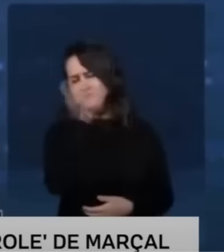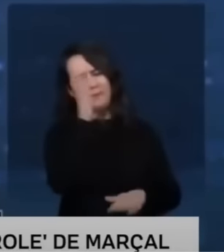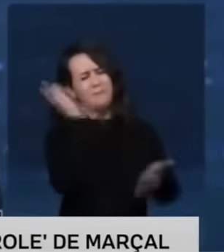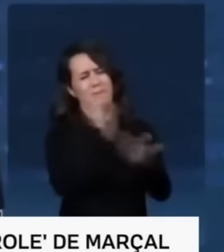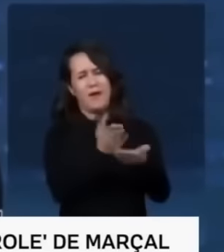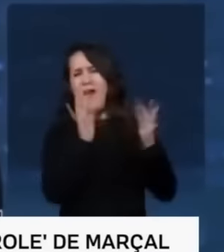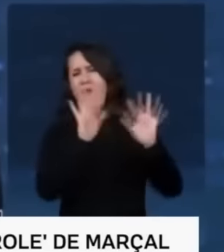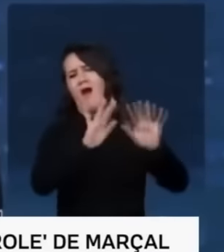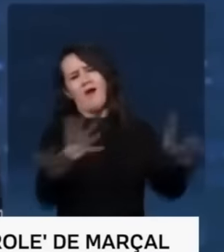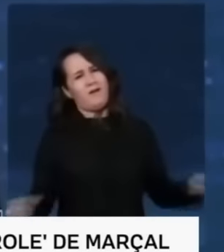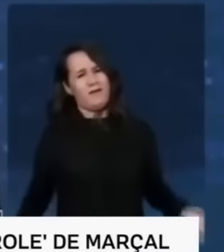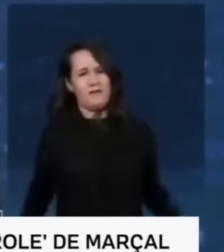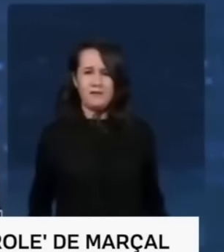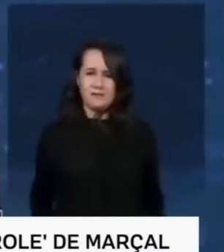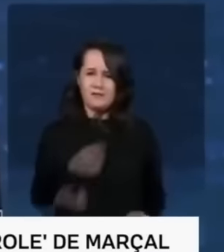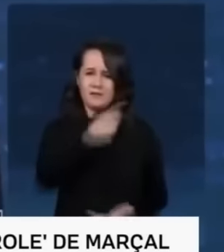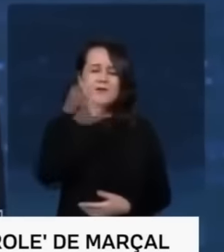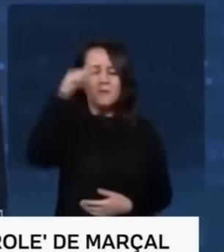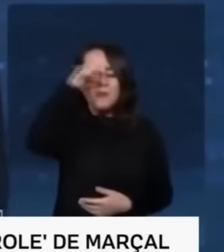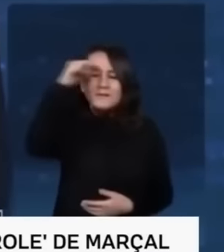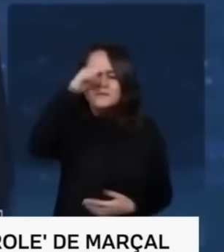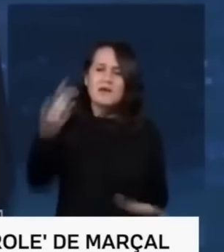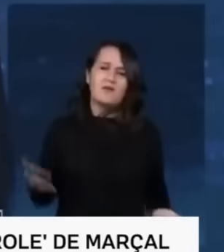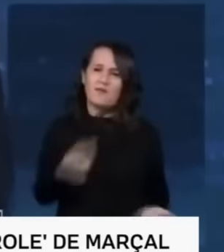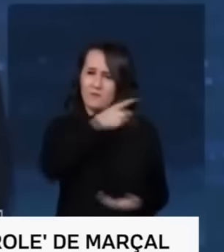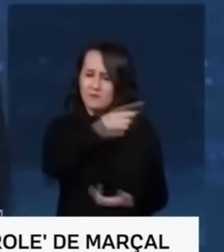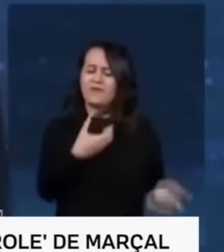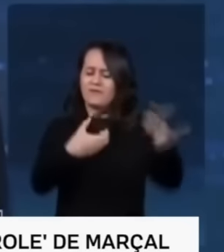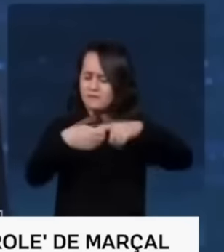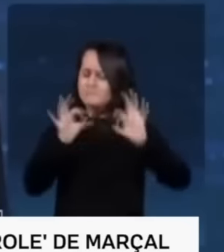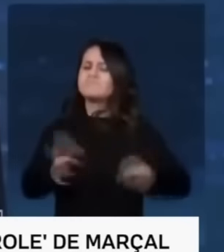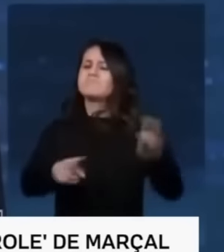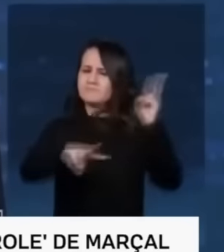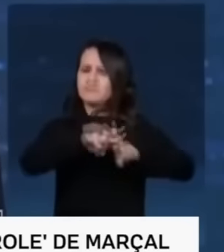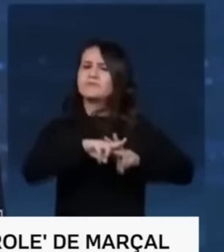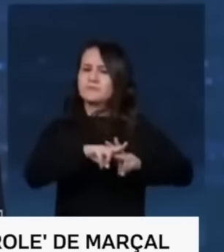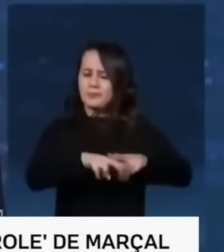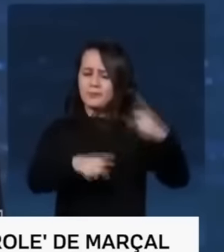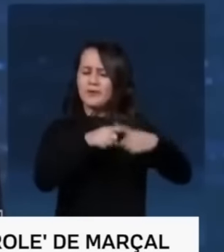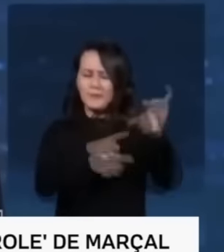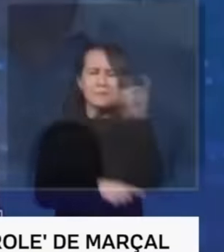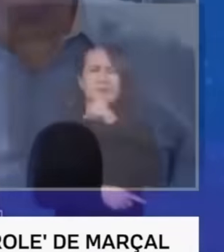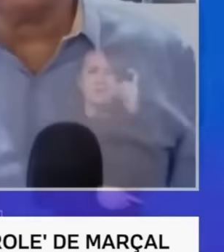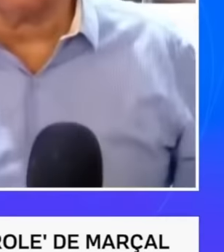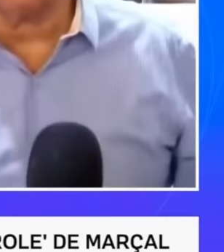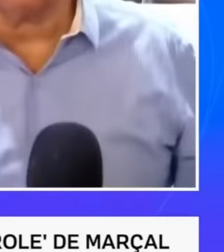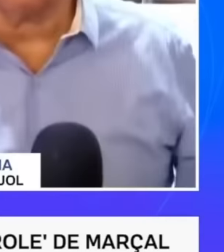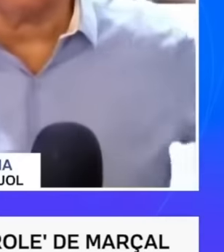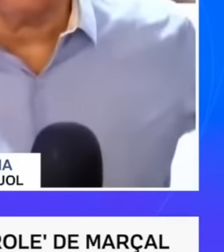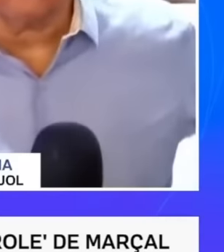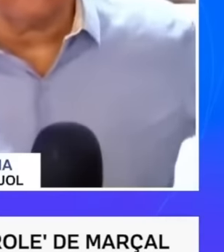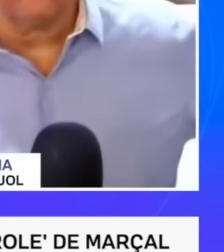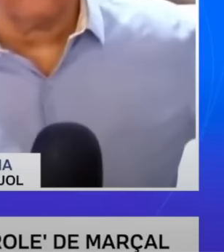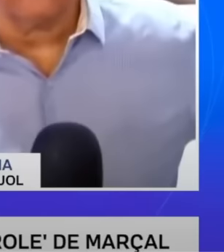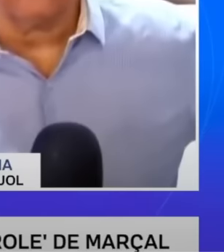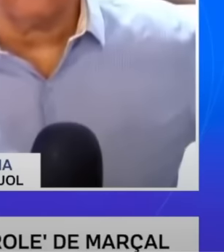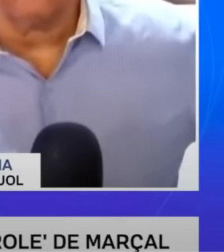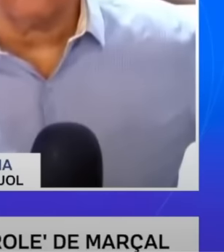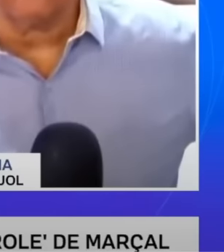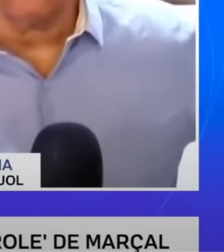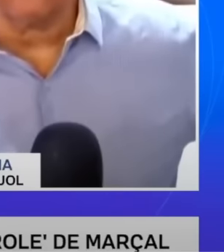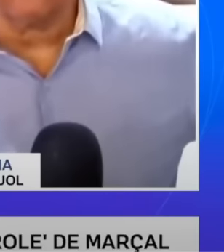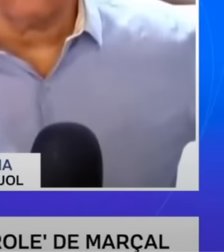em relação à disputa em São Paulo. Mas eu acho muito importante, né, ô Josias, a gente entender isso. É